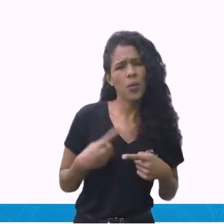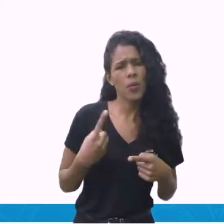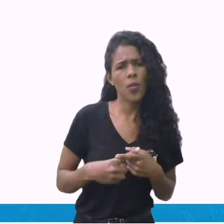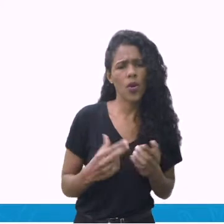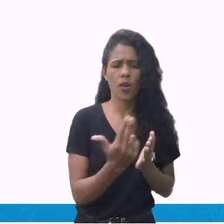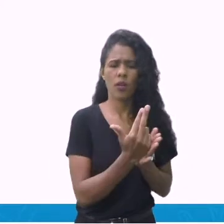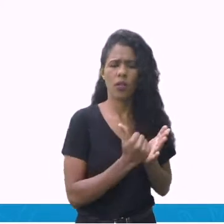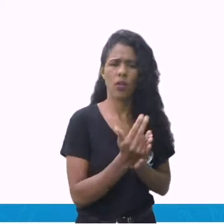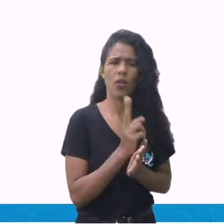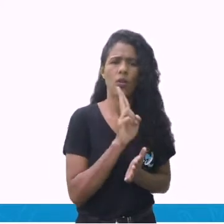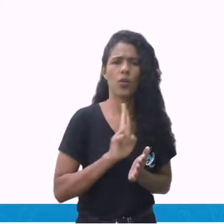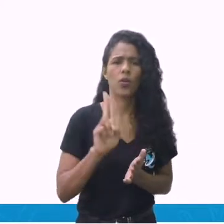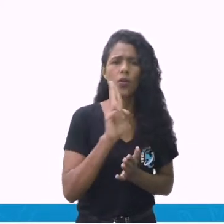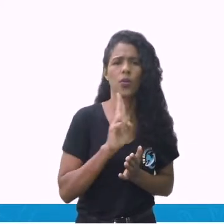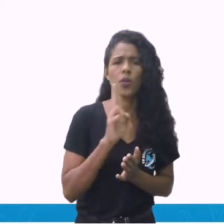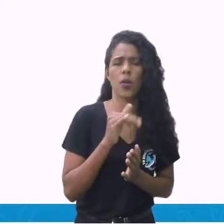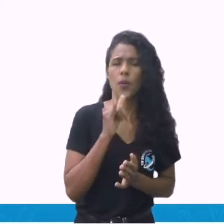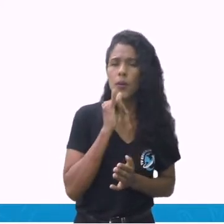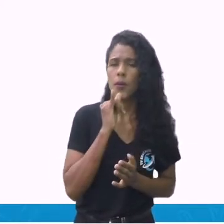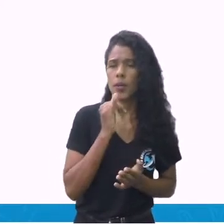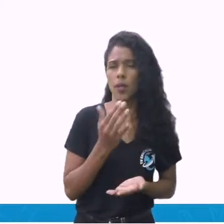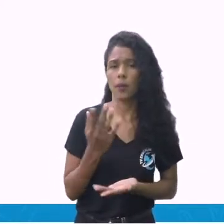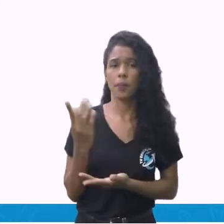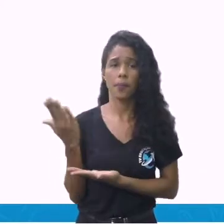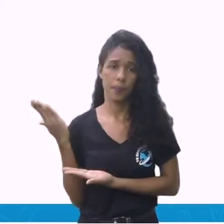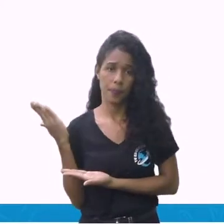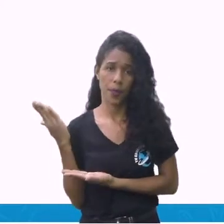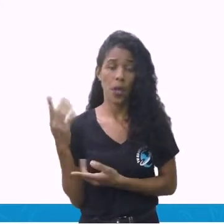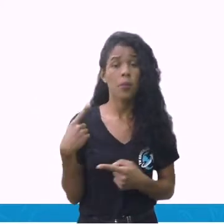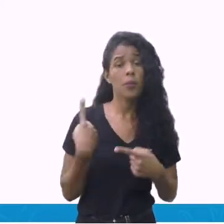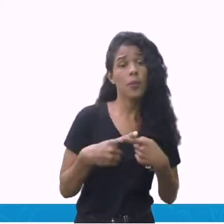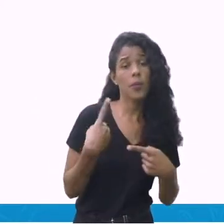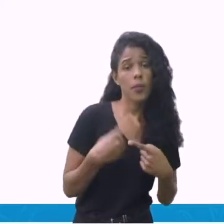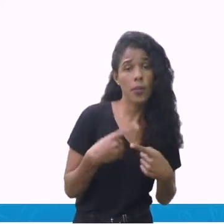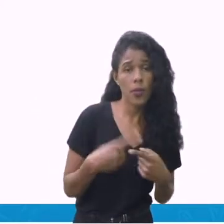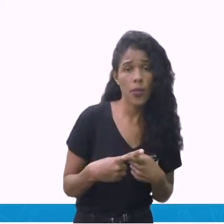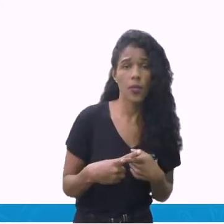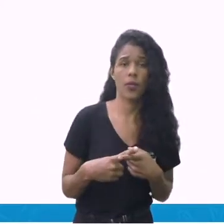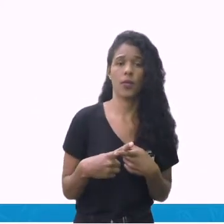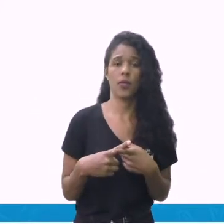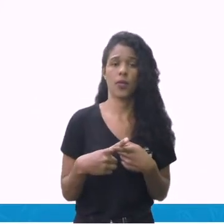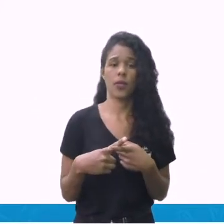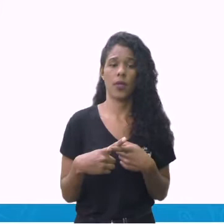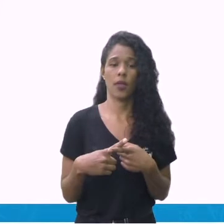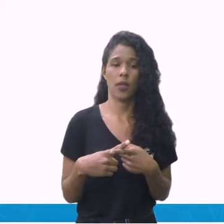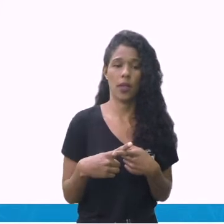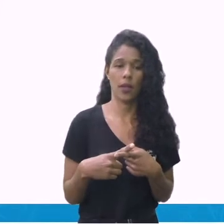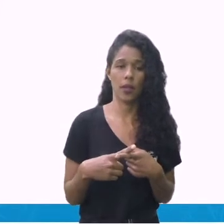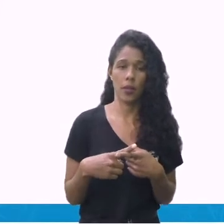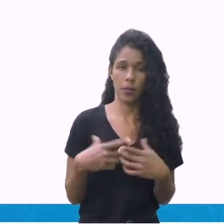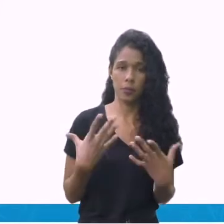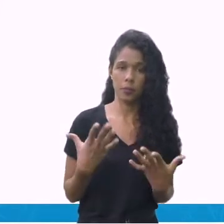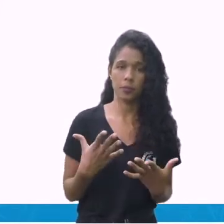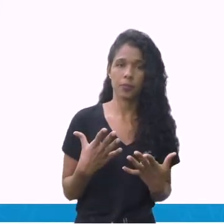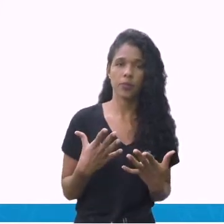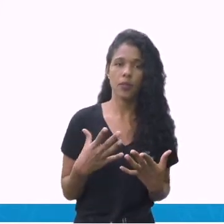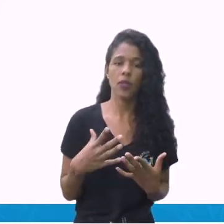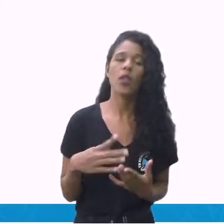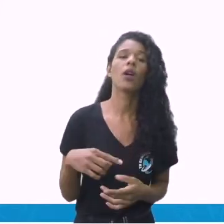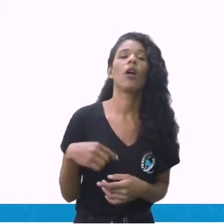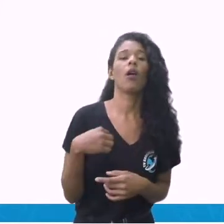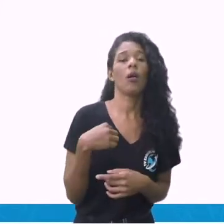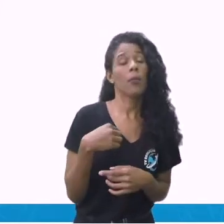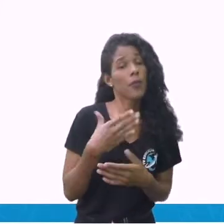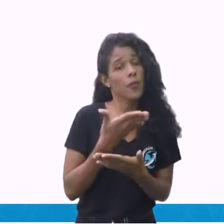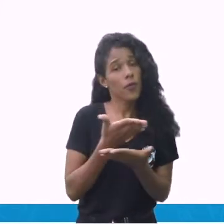vários nutrientes em uma refeição. Coloquei aqui de exemplo, ó, uma caneca, você está tomando algum líquido, pode ser aí